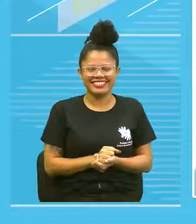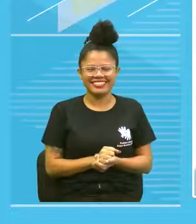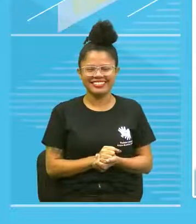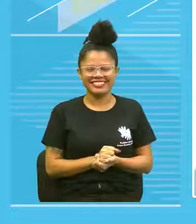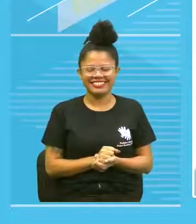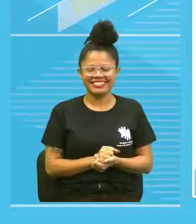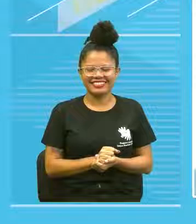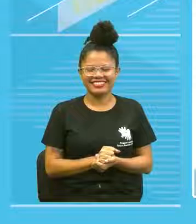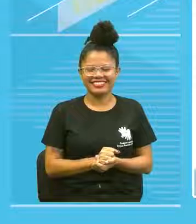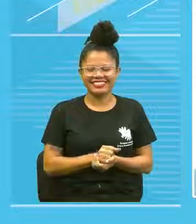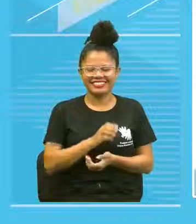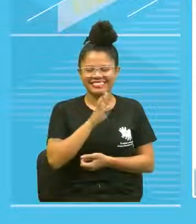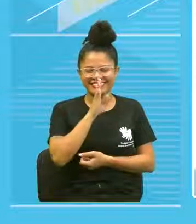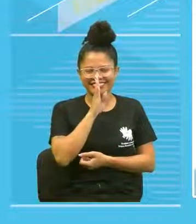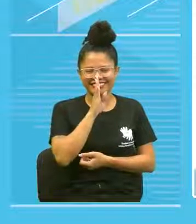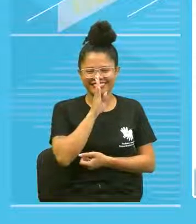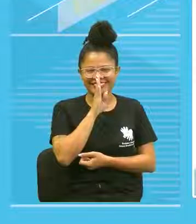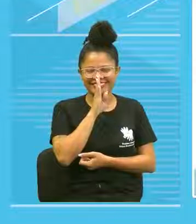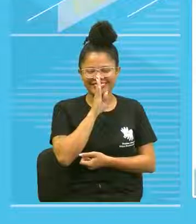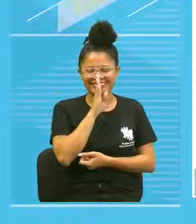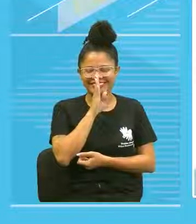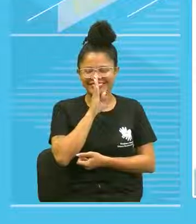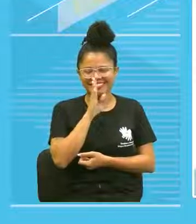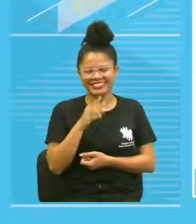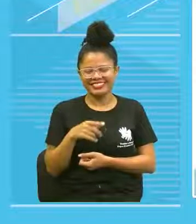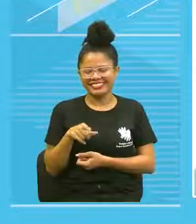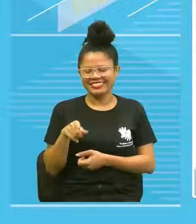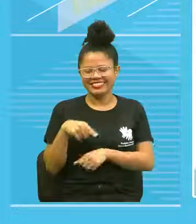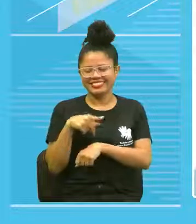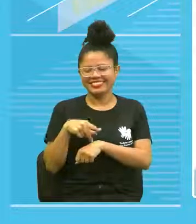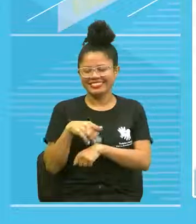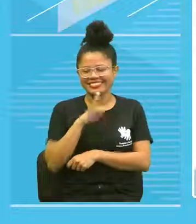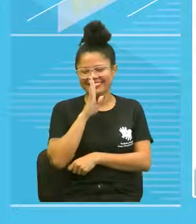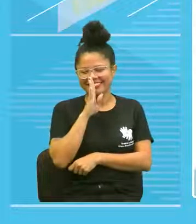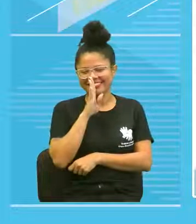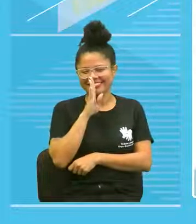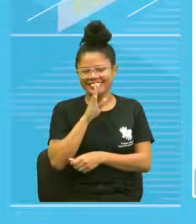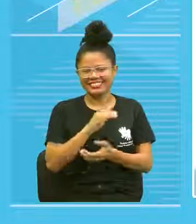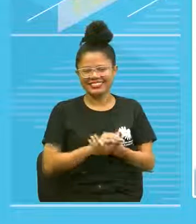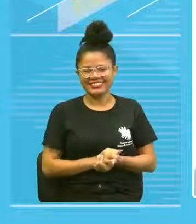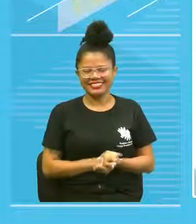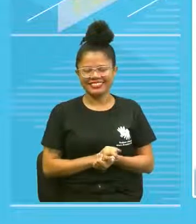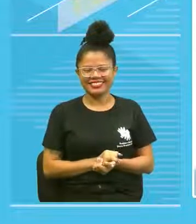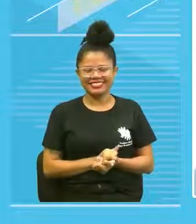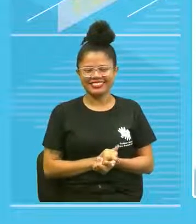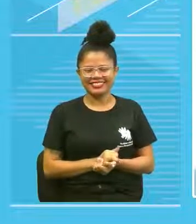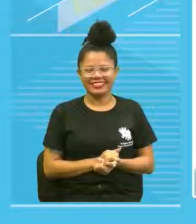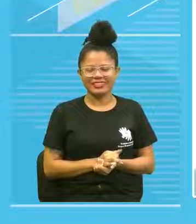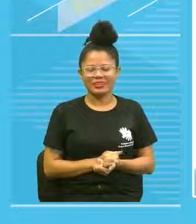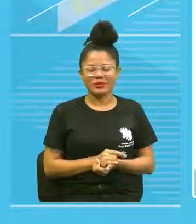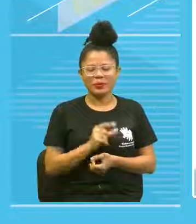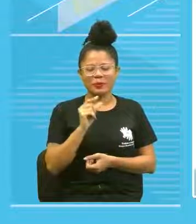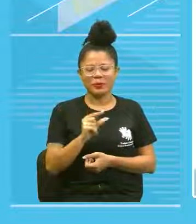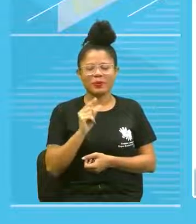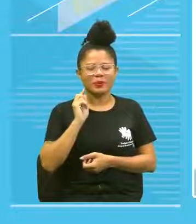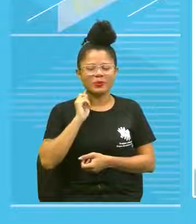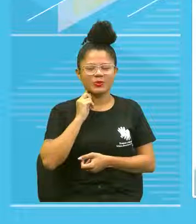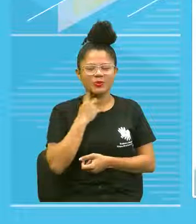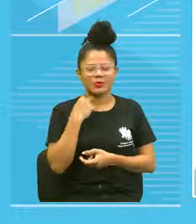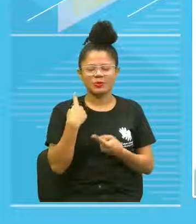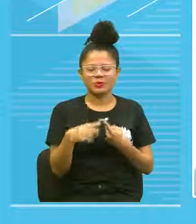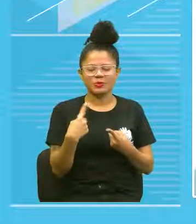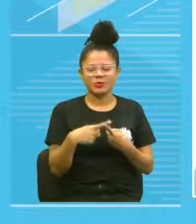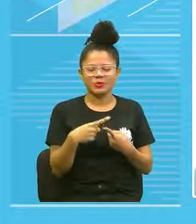e em silêncio Oriente Médio um o que menos polui Por que